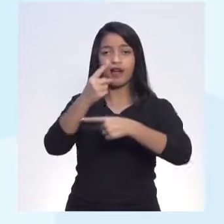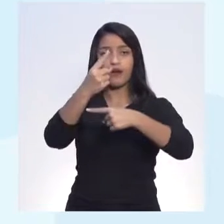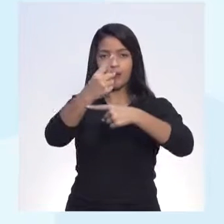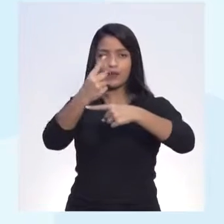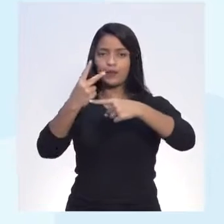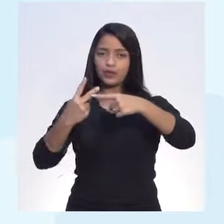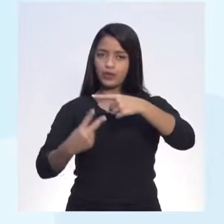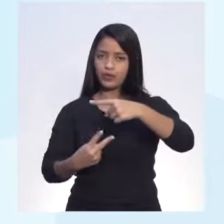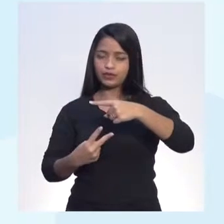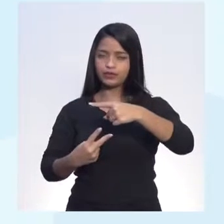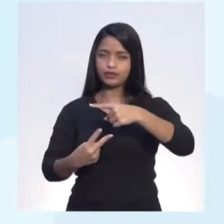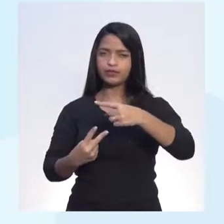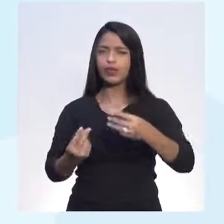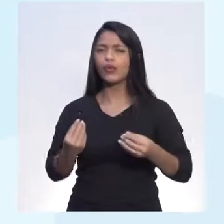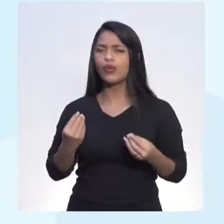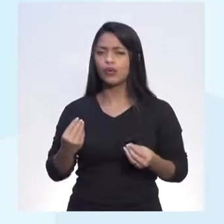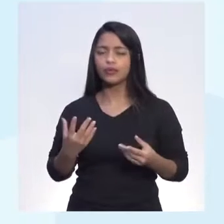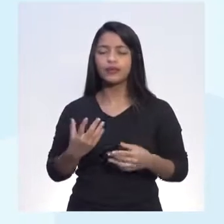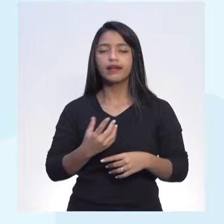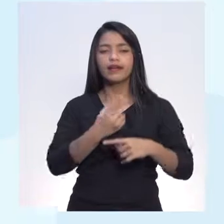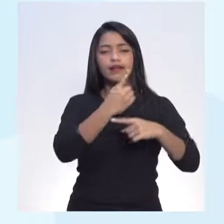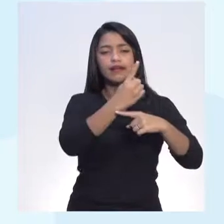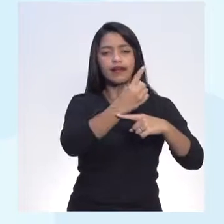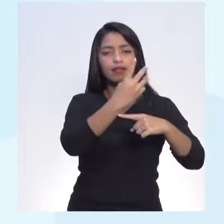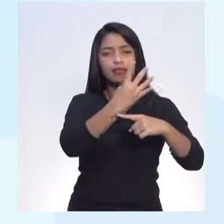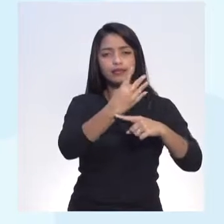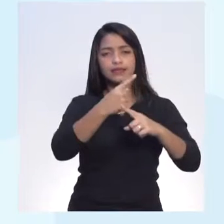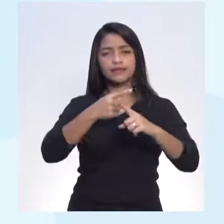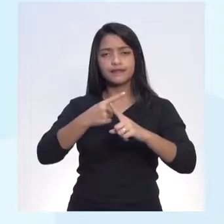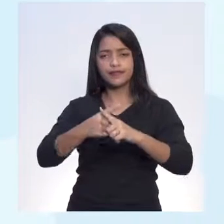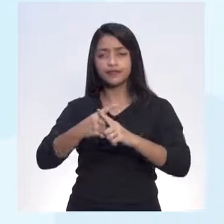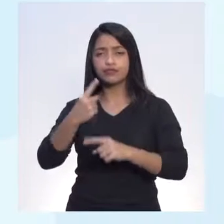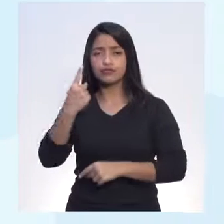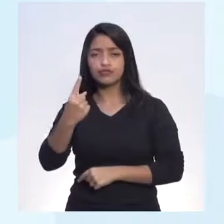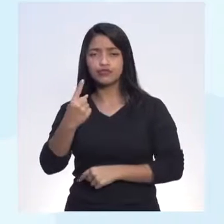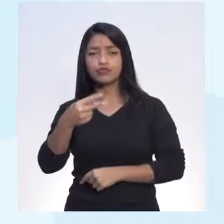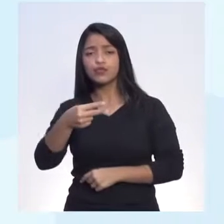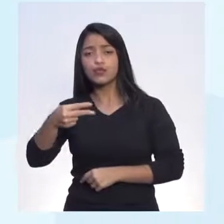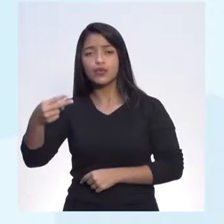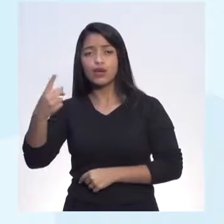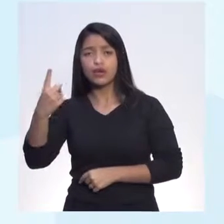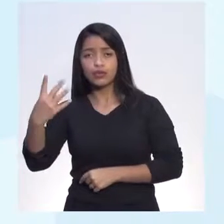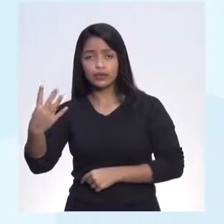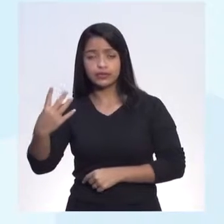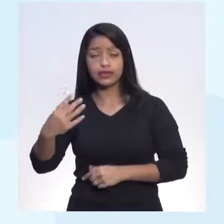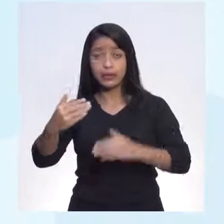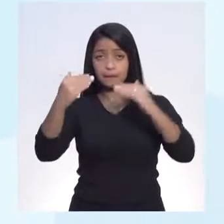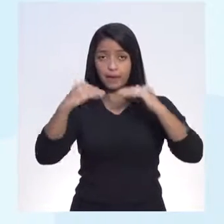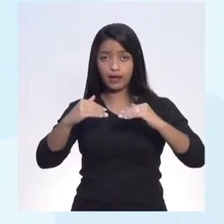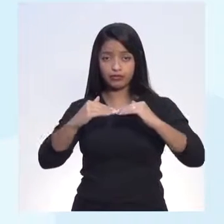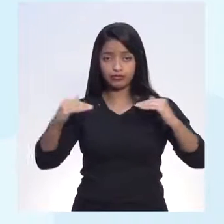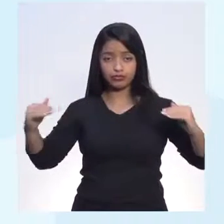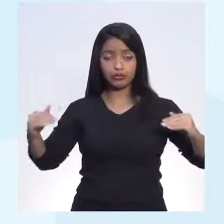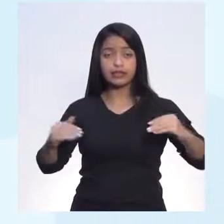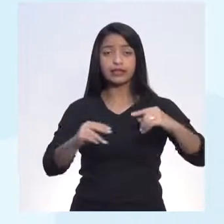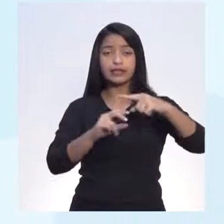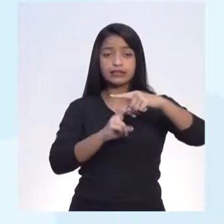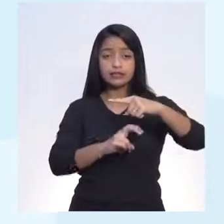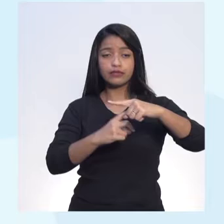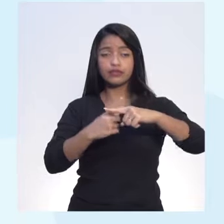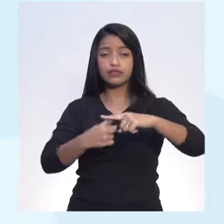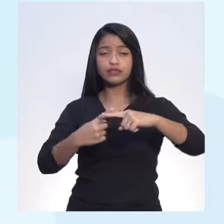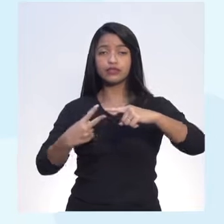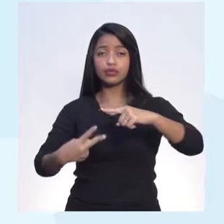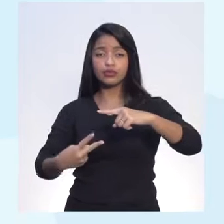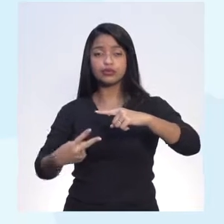faço 14 vezes 1, que dá 14, 5 vezes 2, 10. Simplificando, 7 quintos aí,